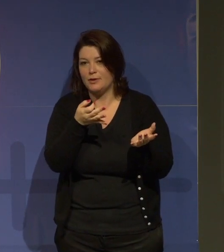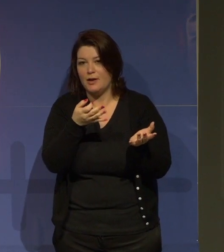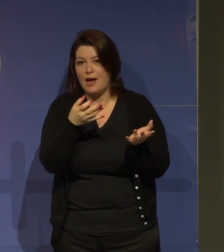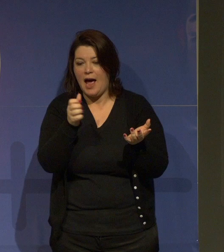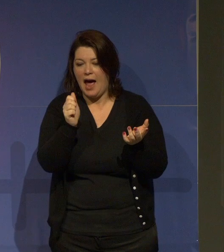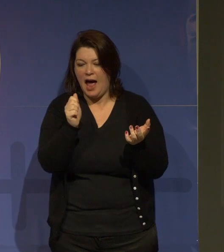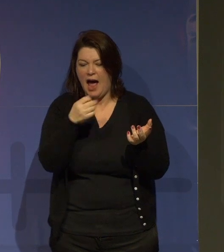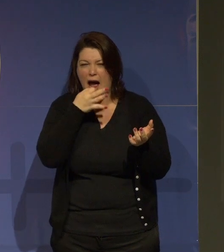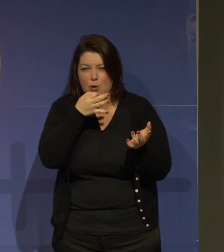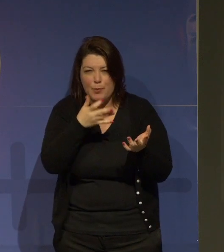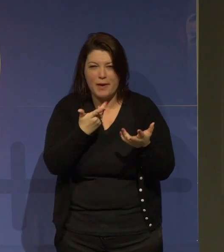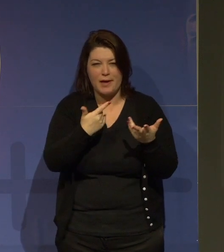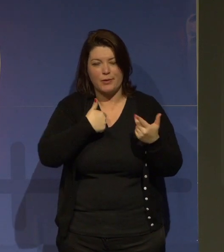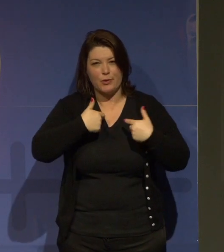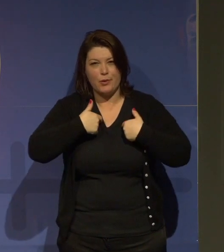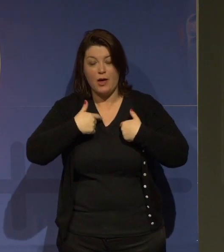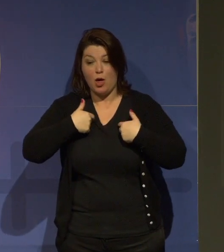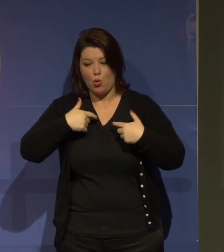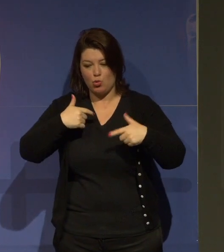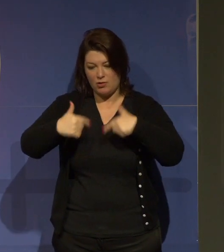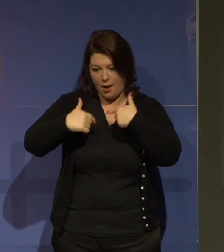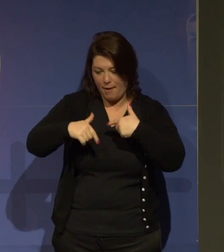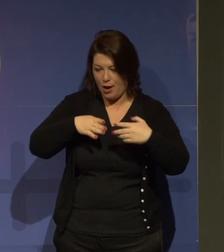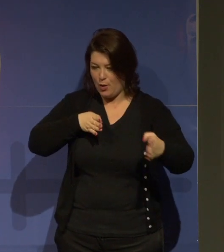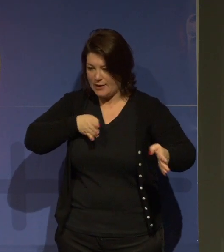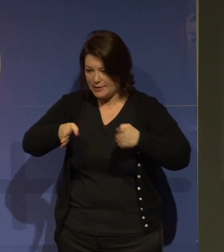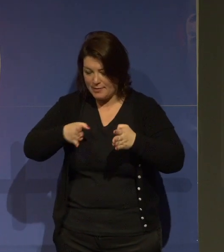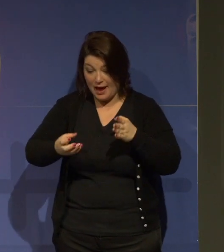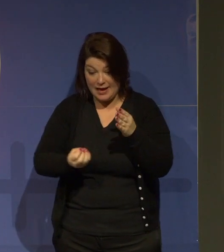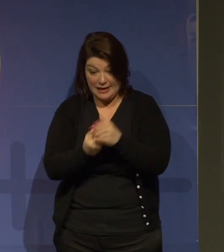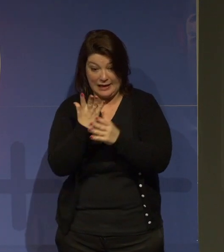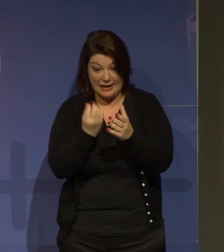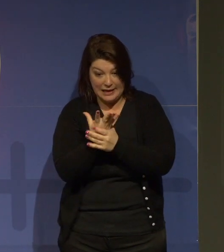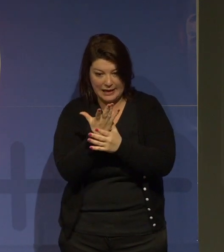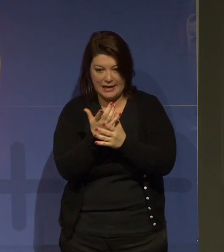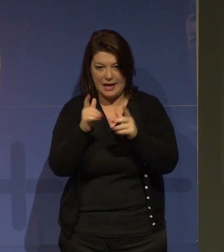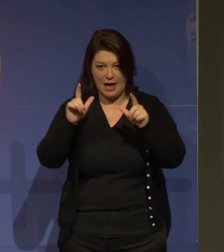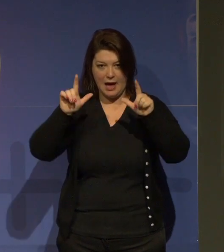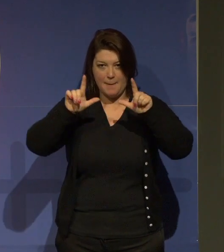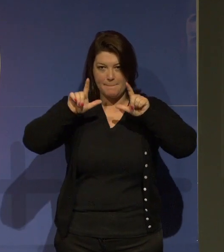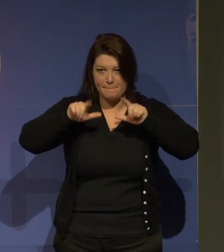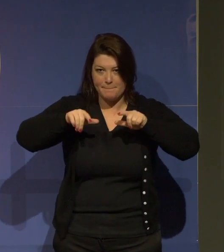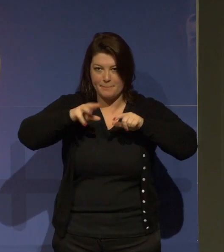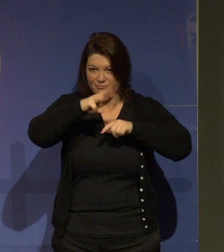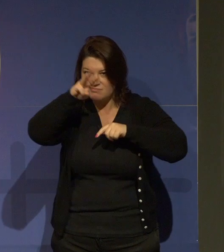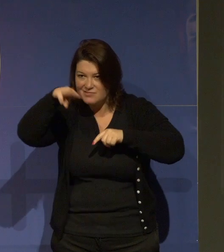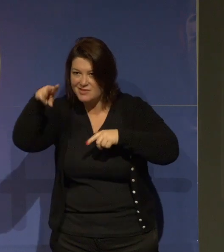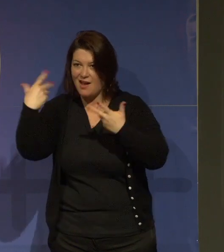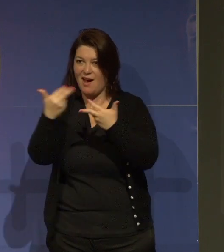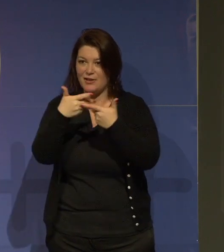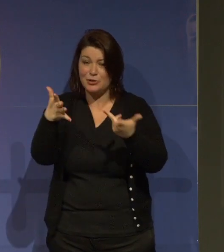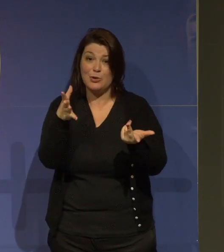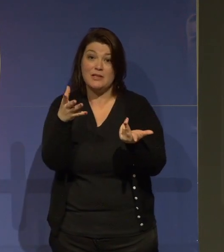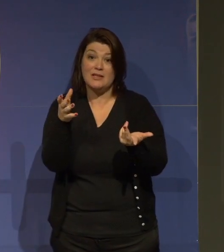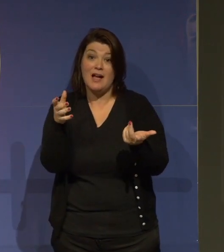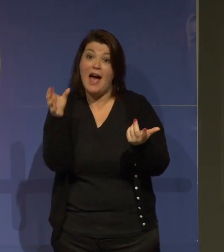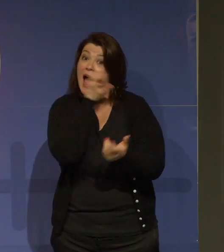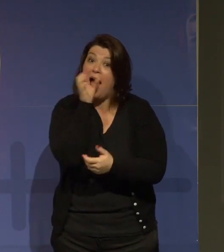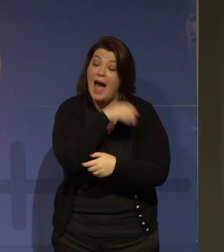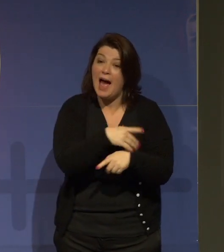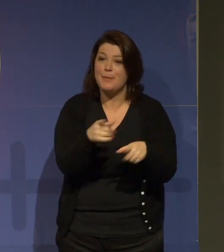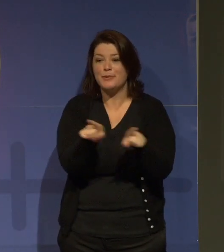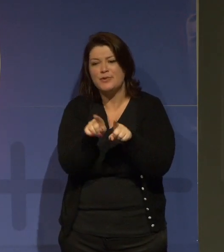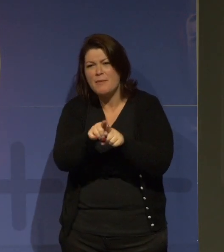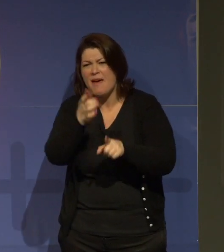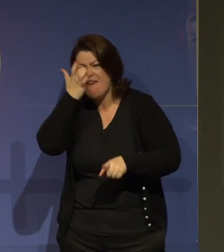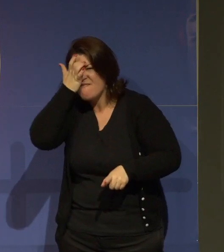quando trabalha acessibilidade, a gente cria páginas, sites, né, não importa, mais rápidos, de um coração amarelo, mais